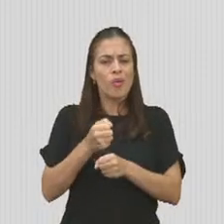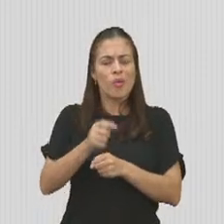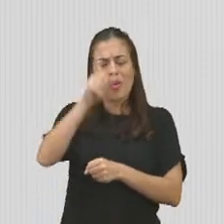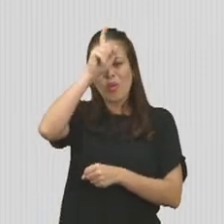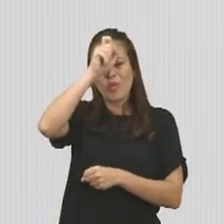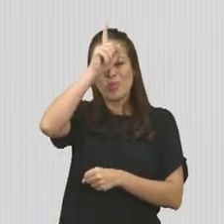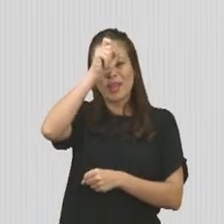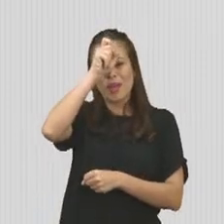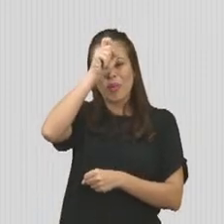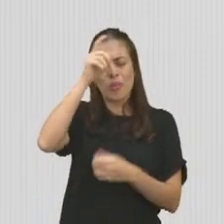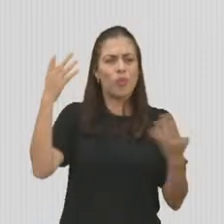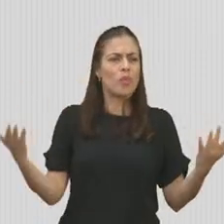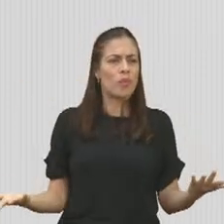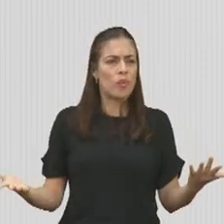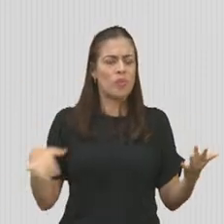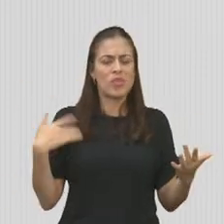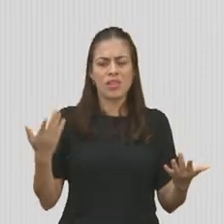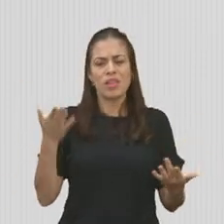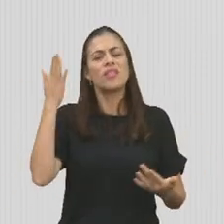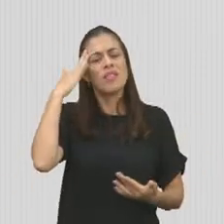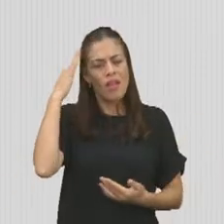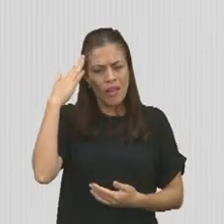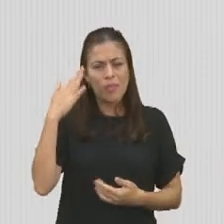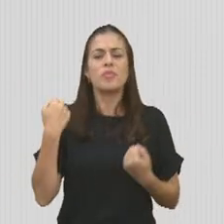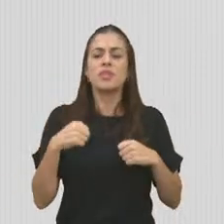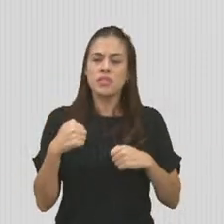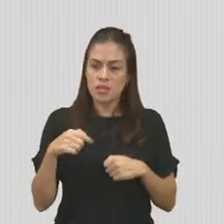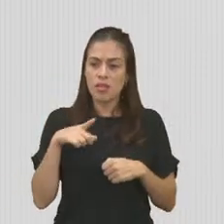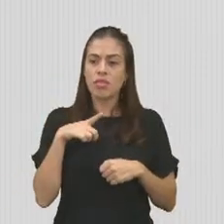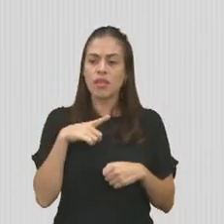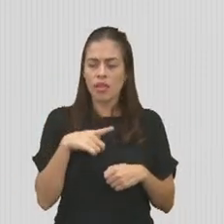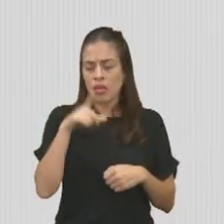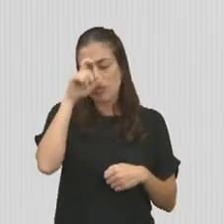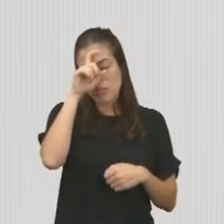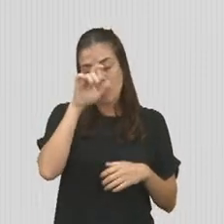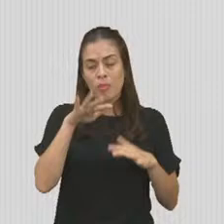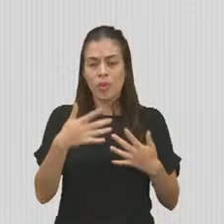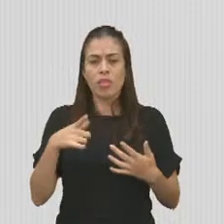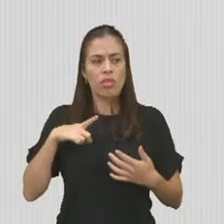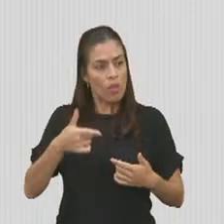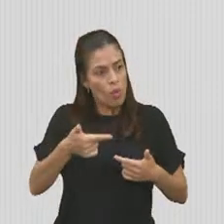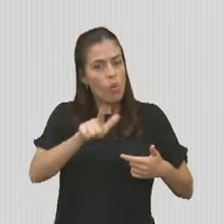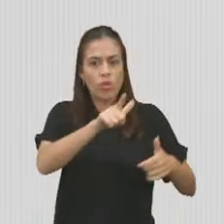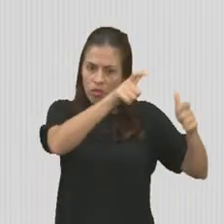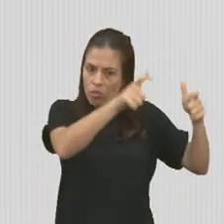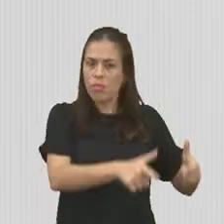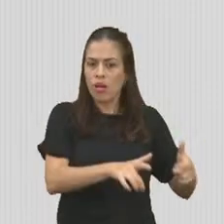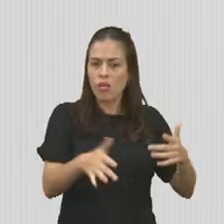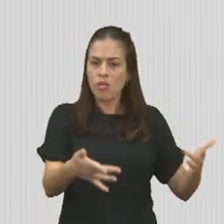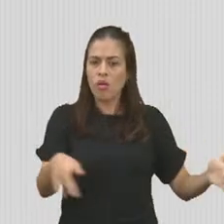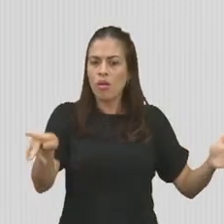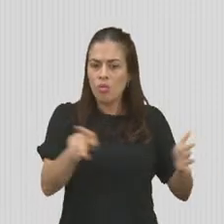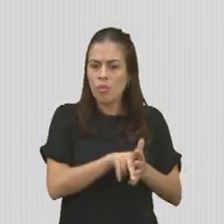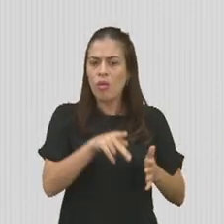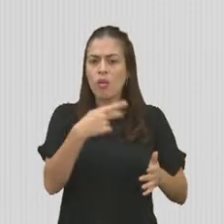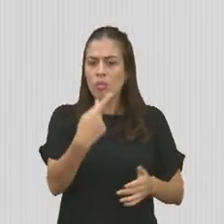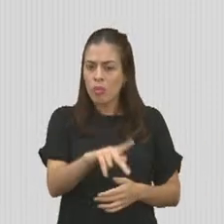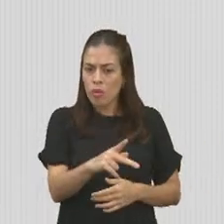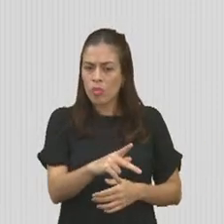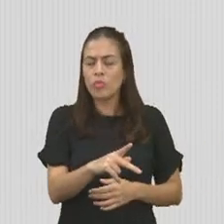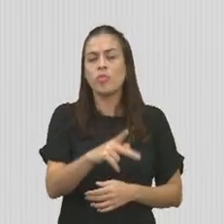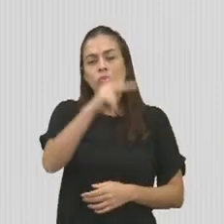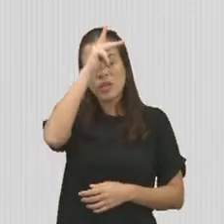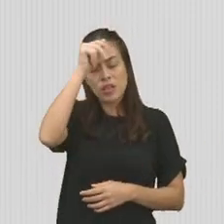hospital ser uma demanda da cidade, a gente precisar sim construir esse hospital. Existem outras áreas, inclusive a área que foi prometida pelo próprio prefeito durante a